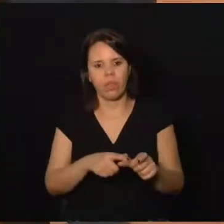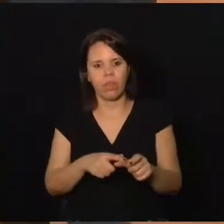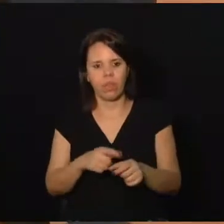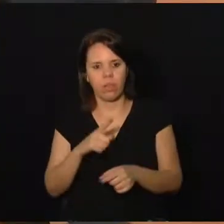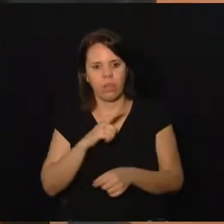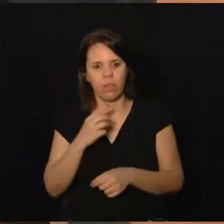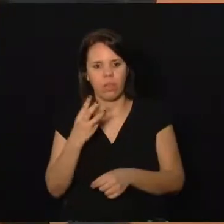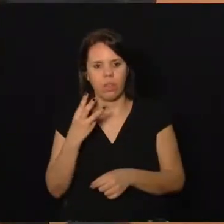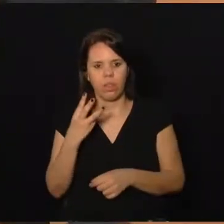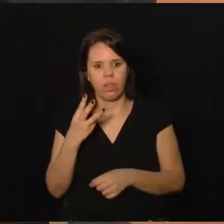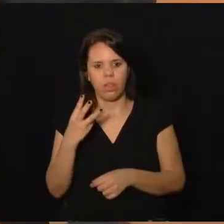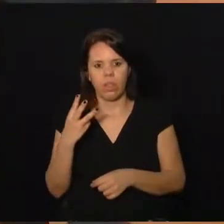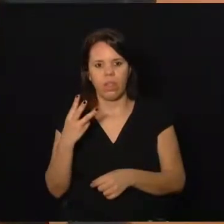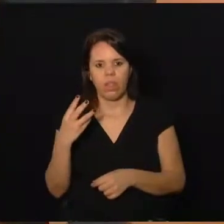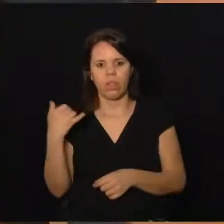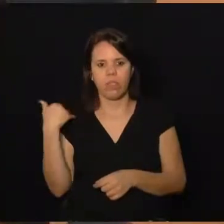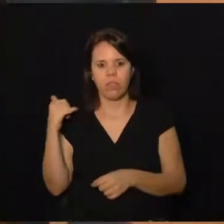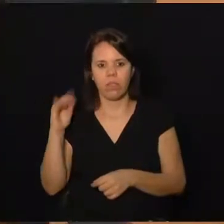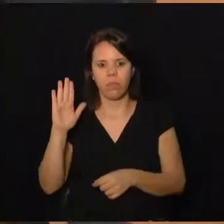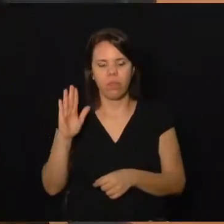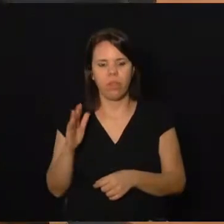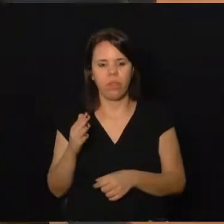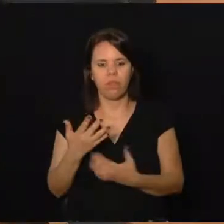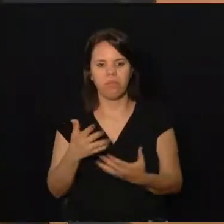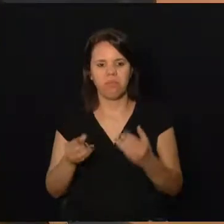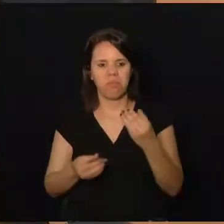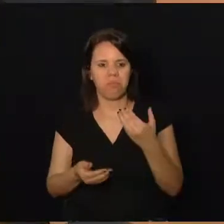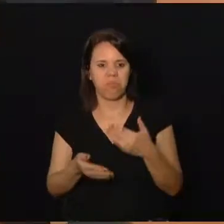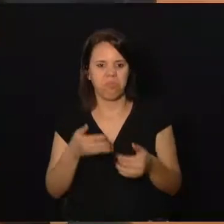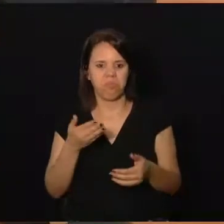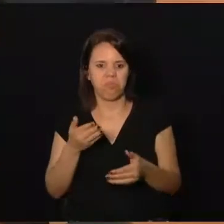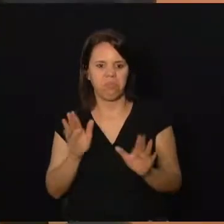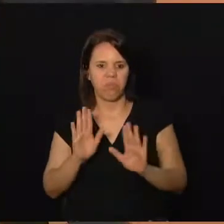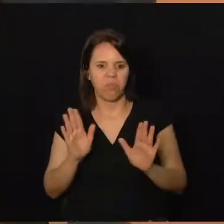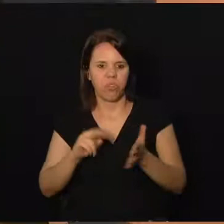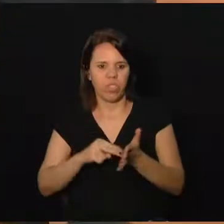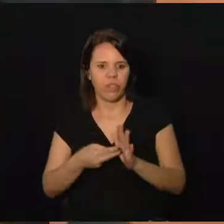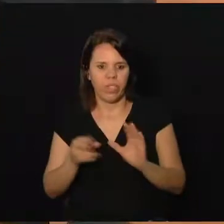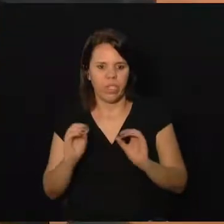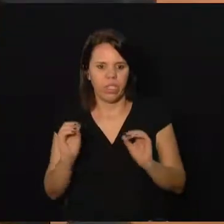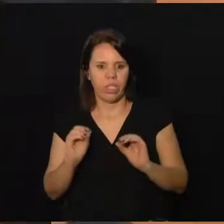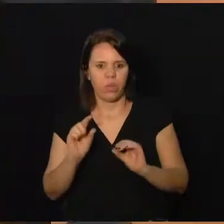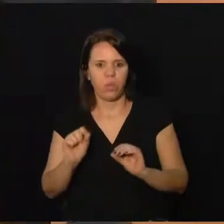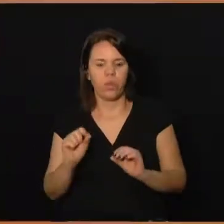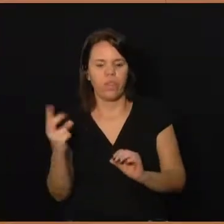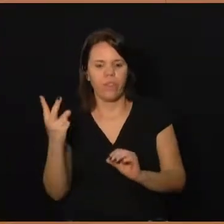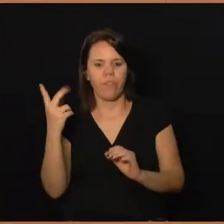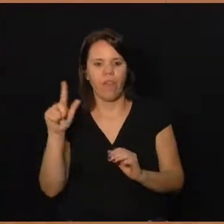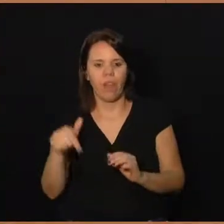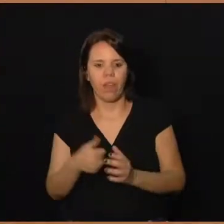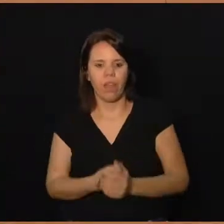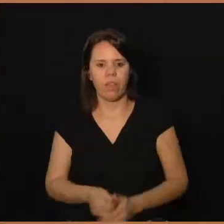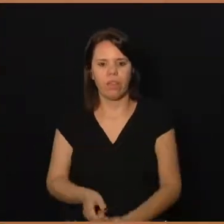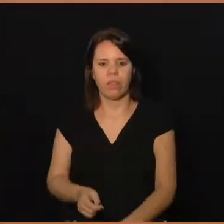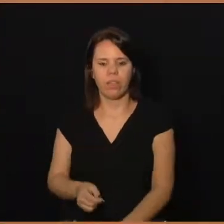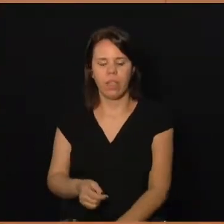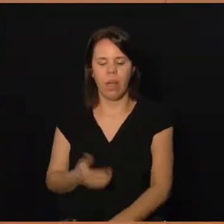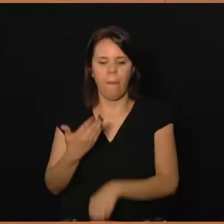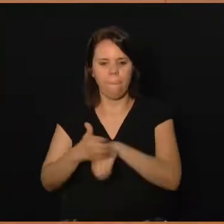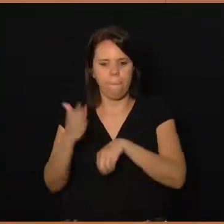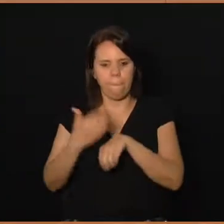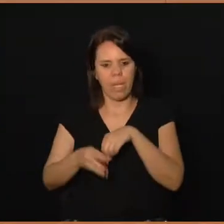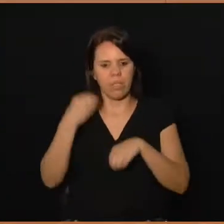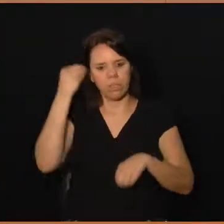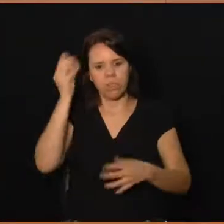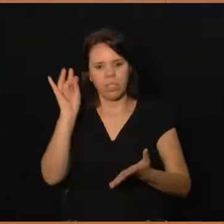mais do que você de experiência, mas não quer dizer nada, né? Isso não quer dizer nada. Acho que o que vale mesmo é a prática.